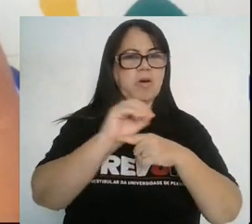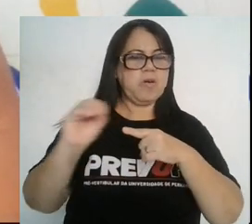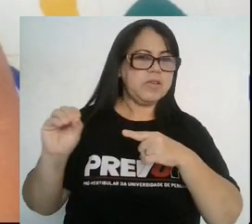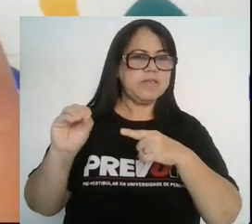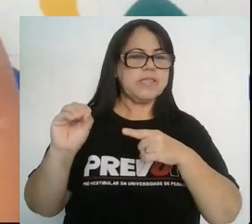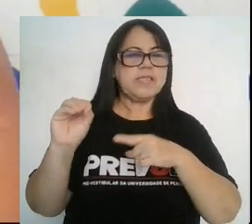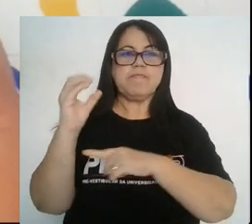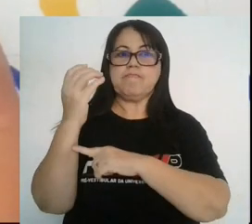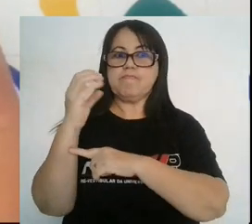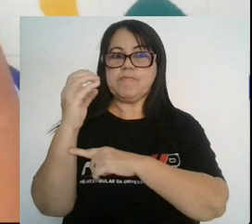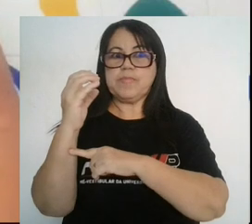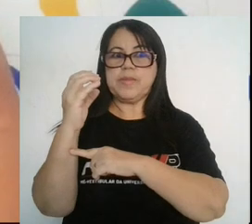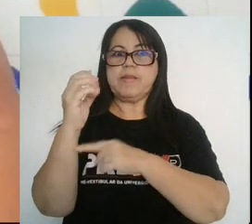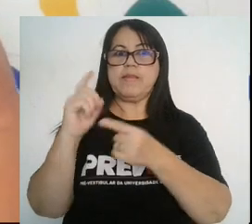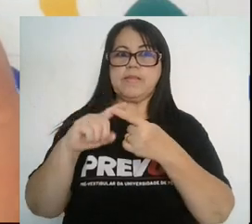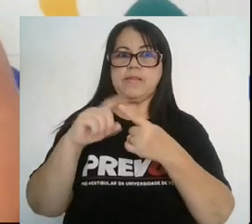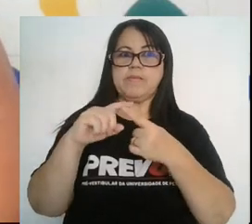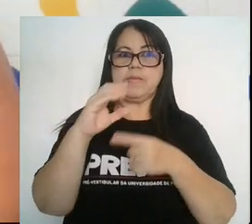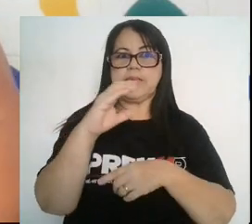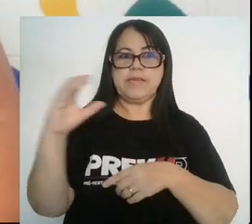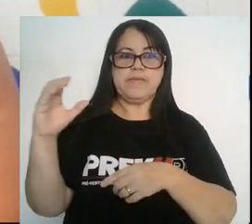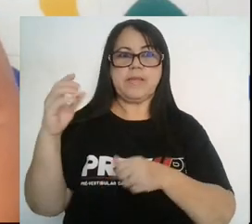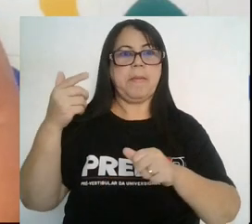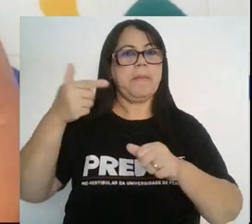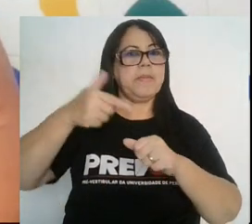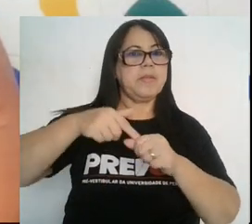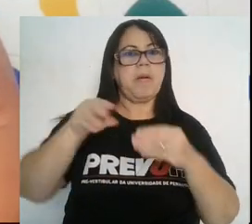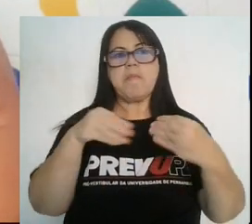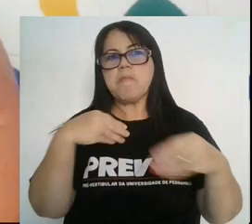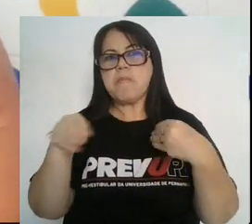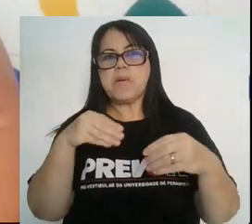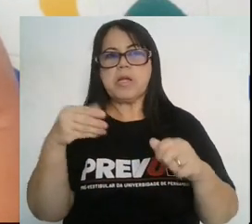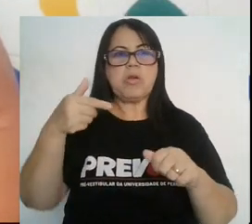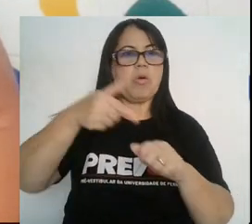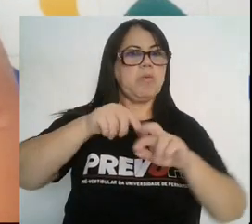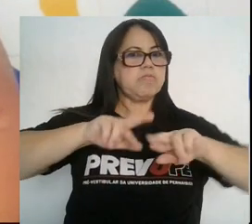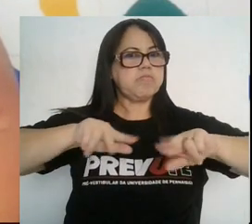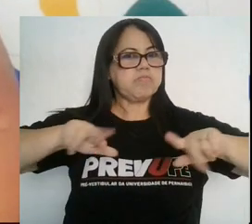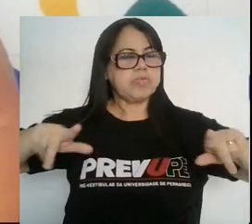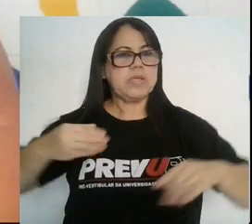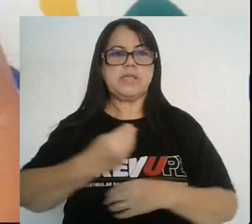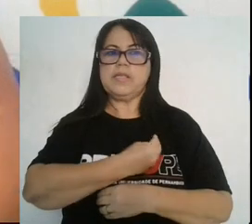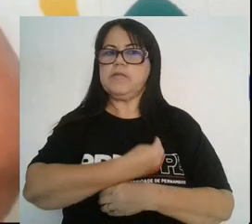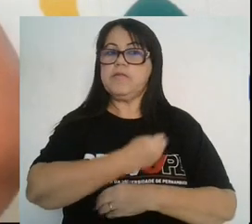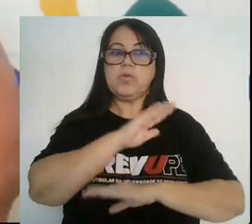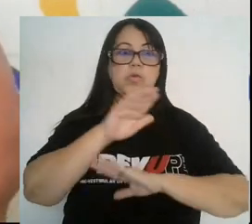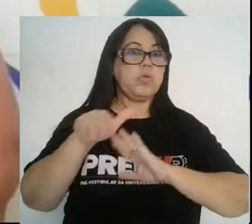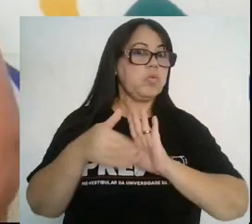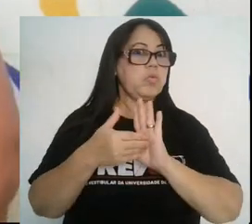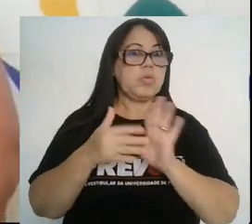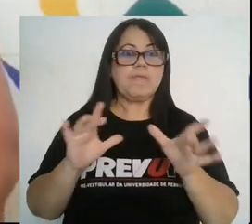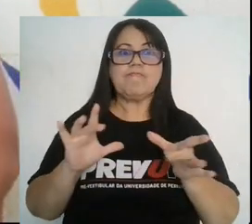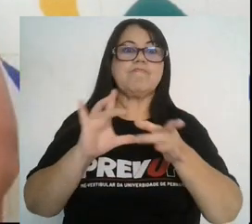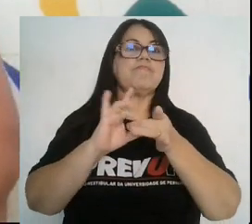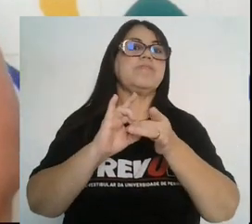associada ao carbono e suas cadeias, petróleo, plástico, combustíveis, seres vivos, tudo isto está